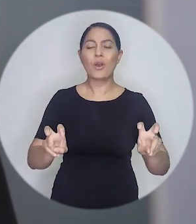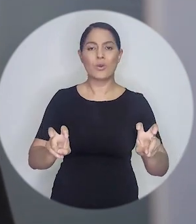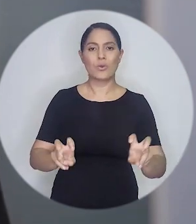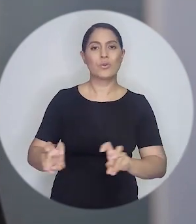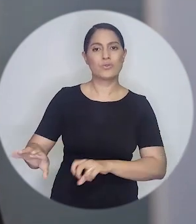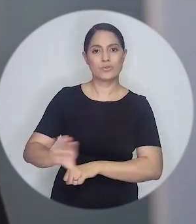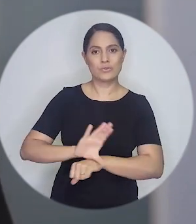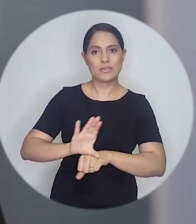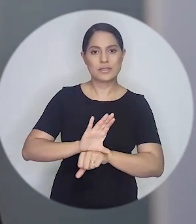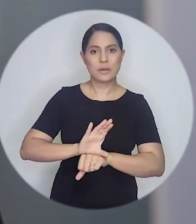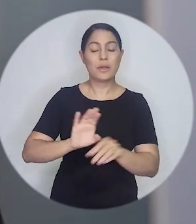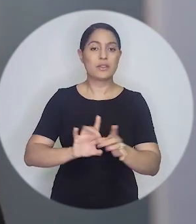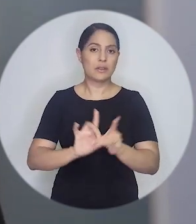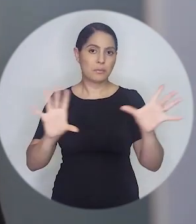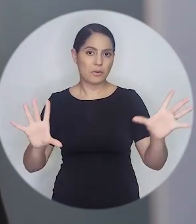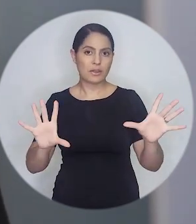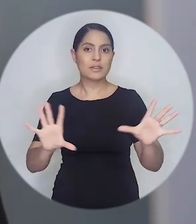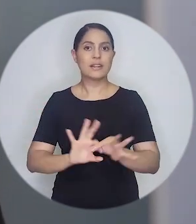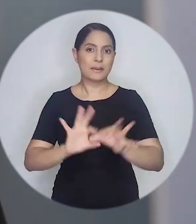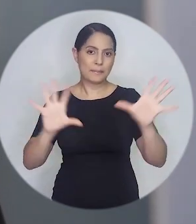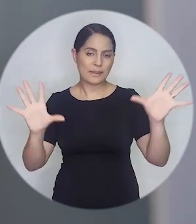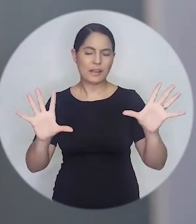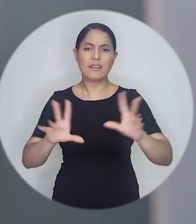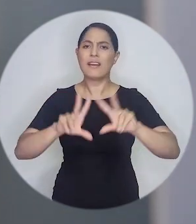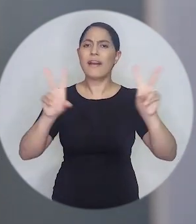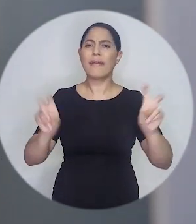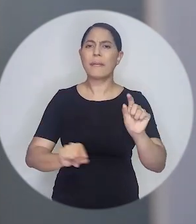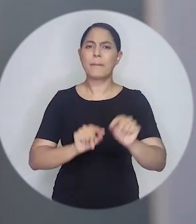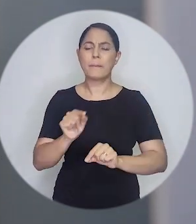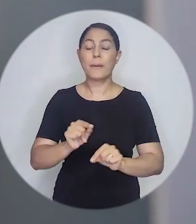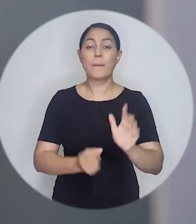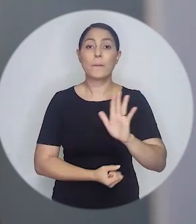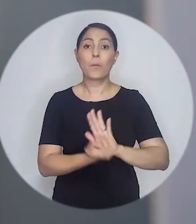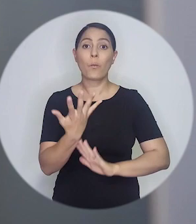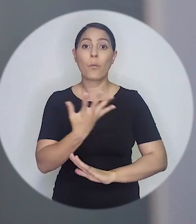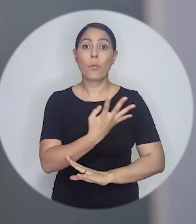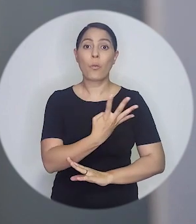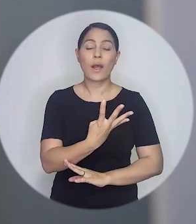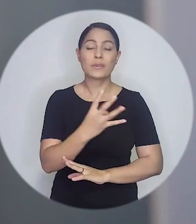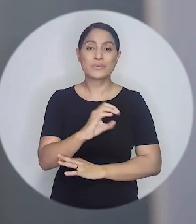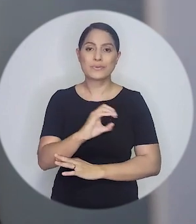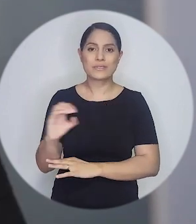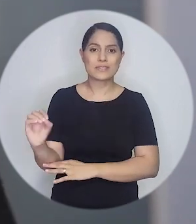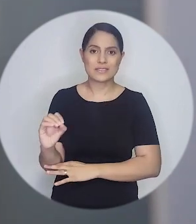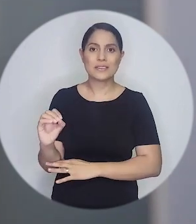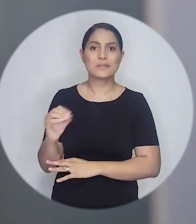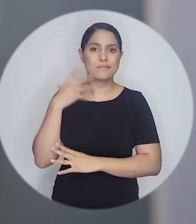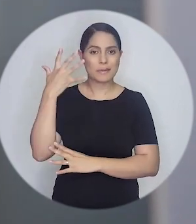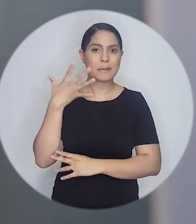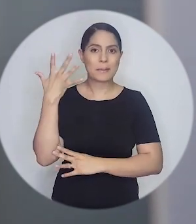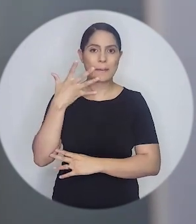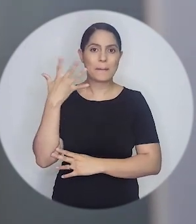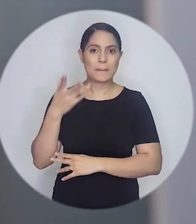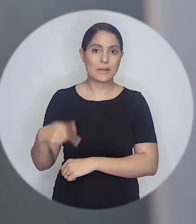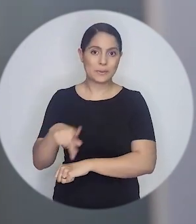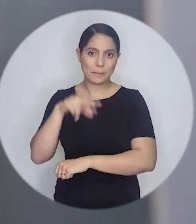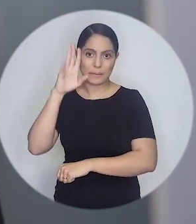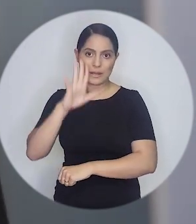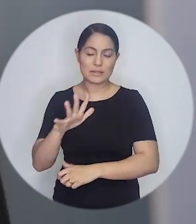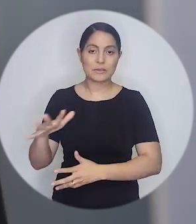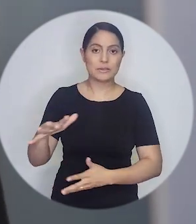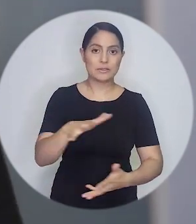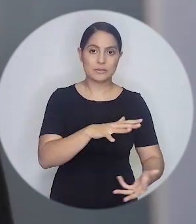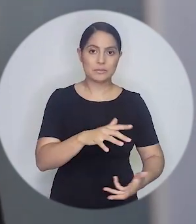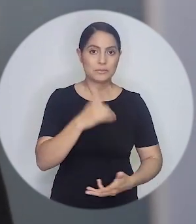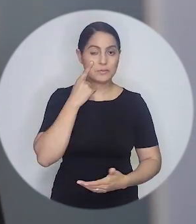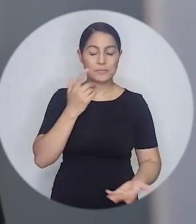Brasileira, com o tema Constituição, Democracia e Liberdades. A conferência conta com quase 400 palestrantes nacionais